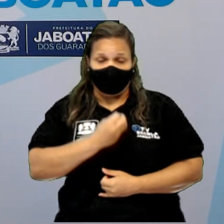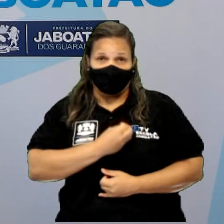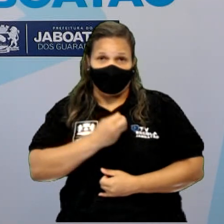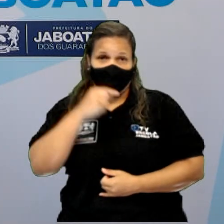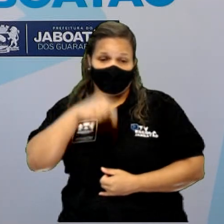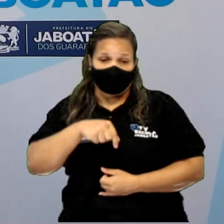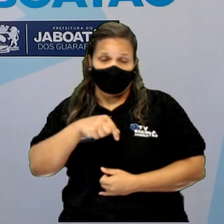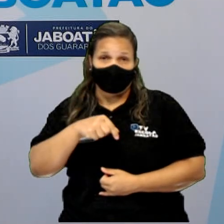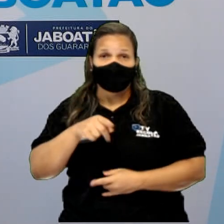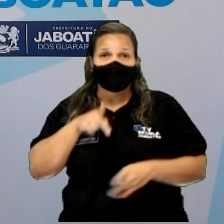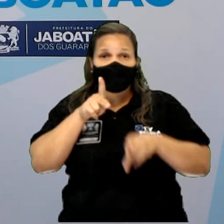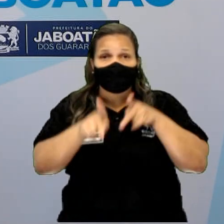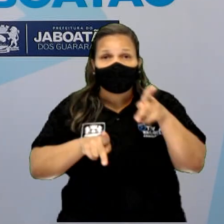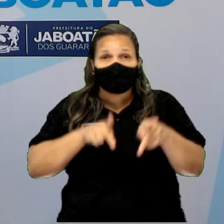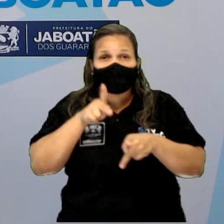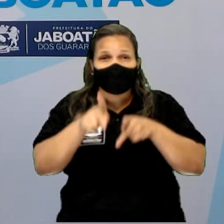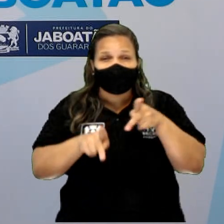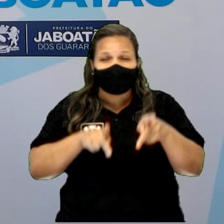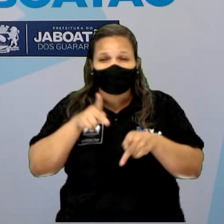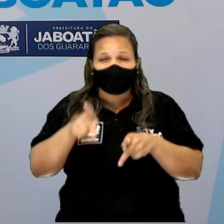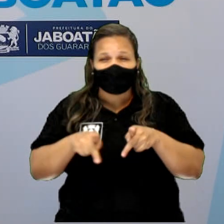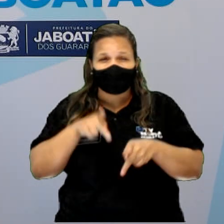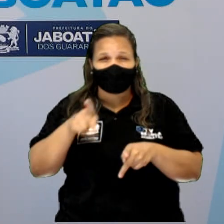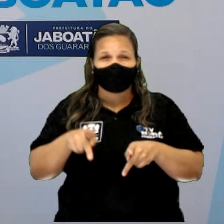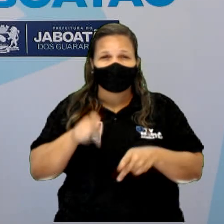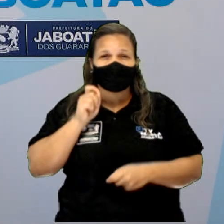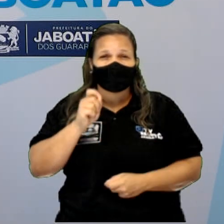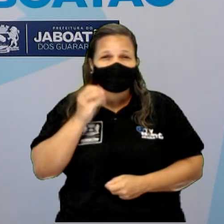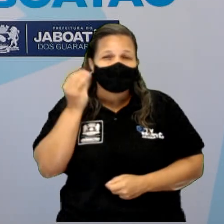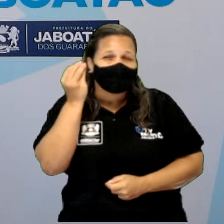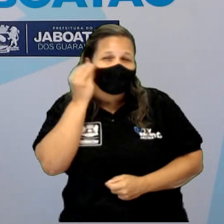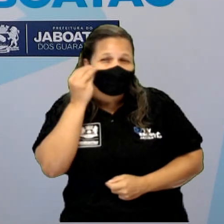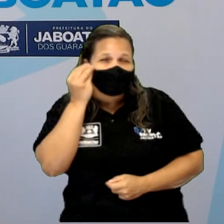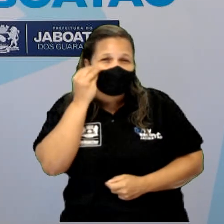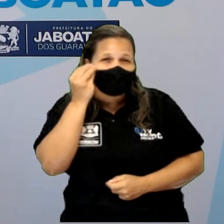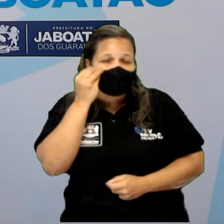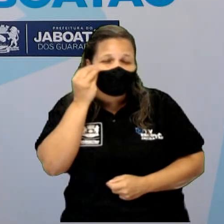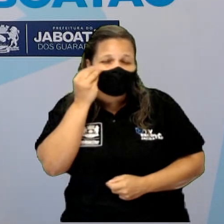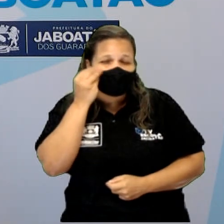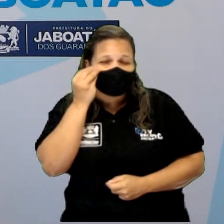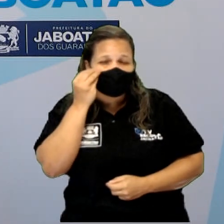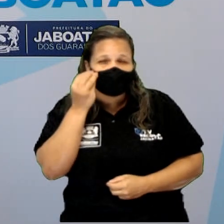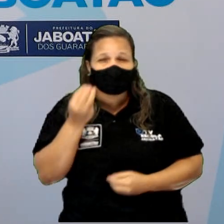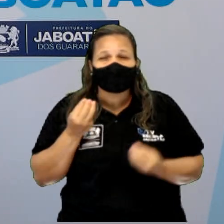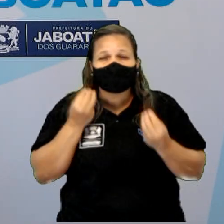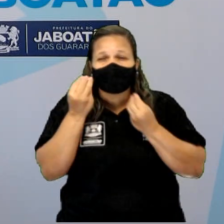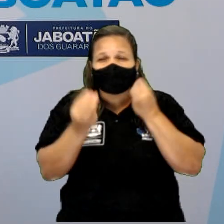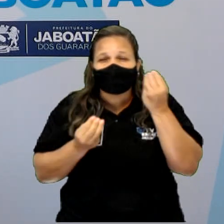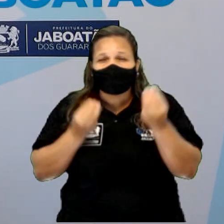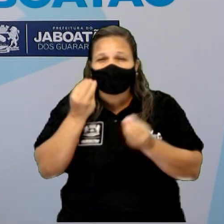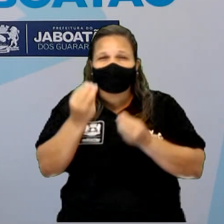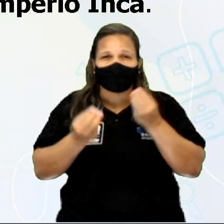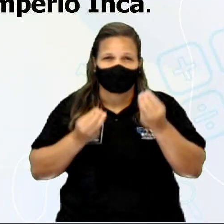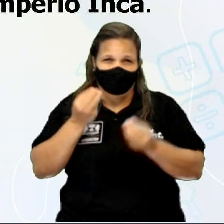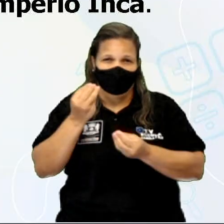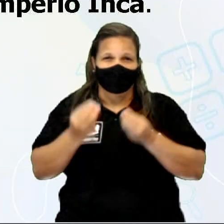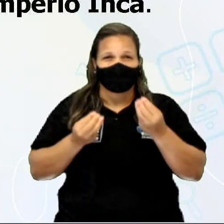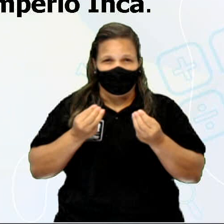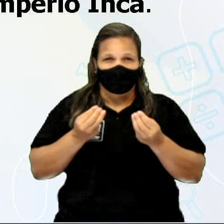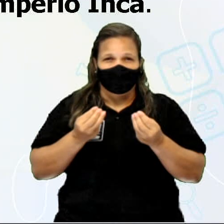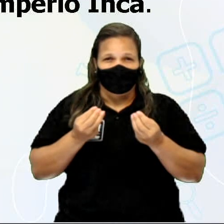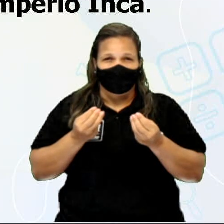chegaram, procuraram ver, ouvir, conhecer, para poder saber como fazer e agir. Bom,